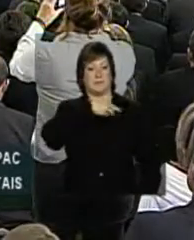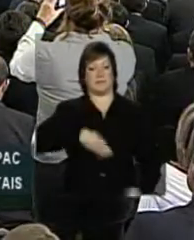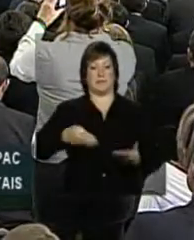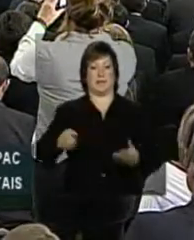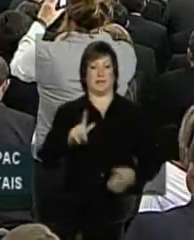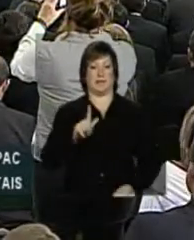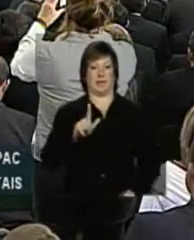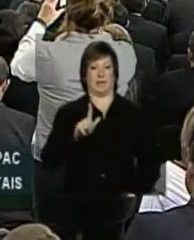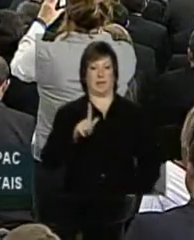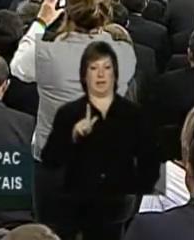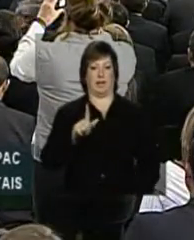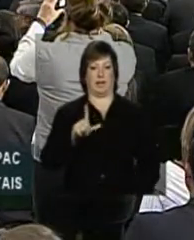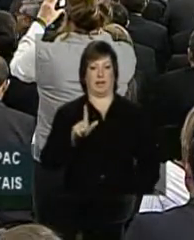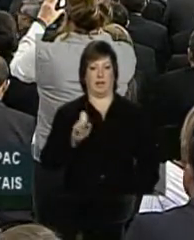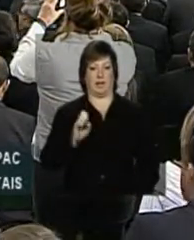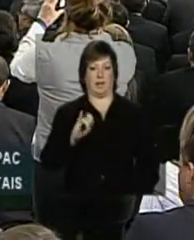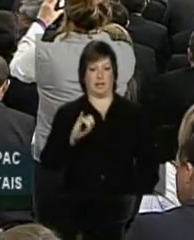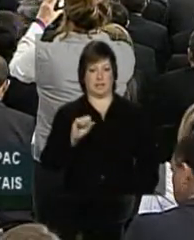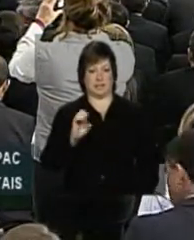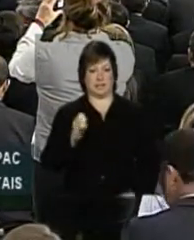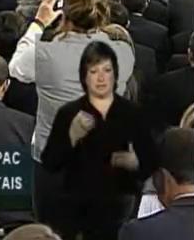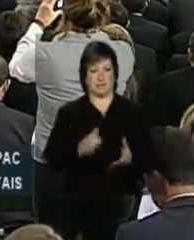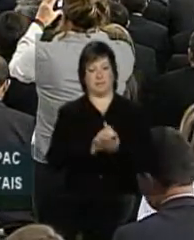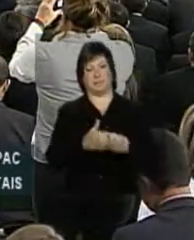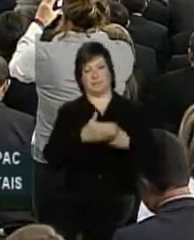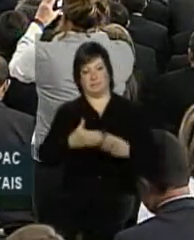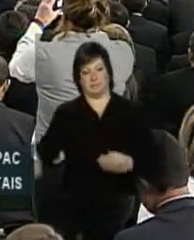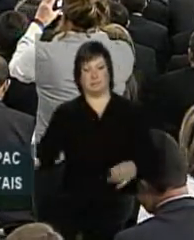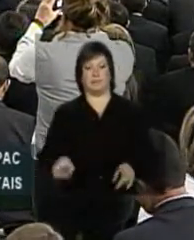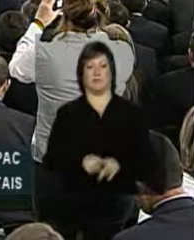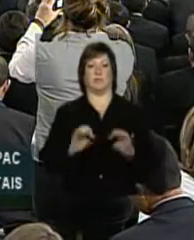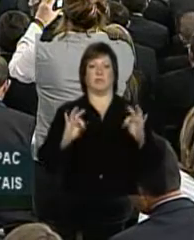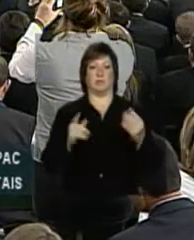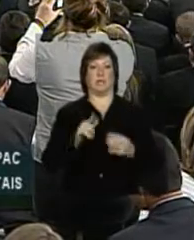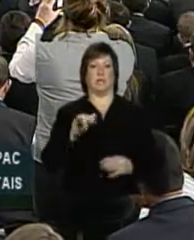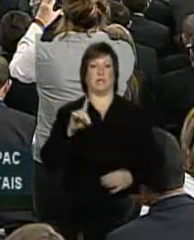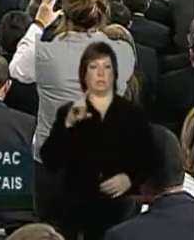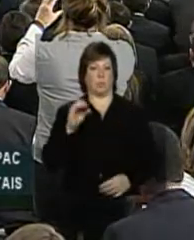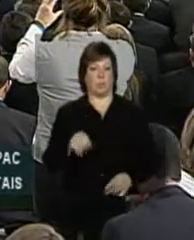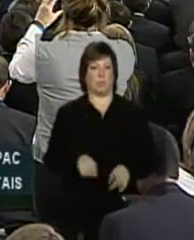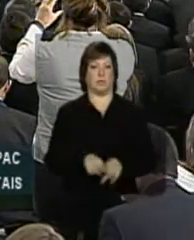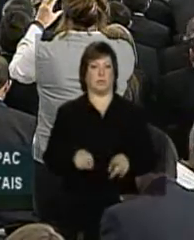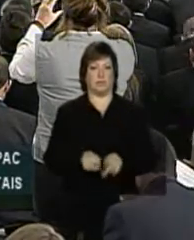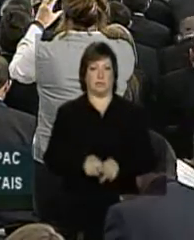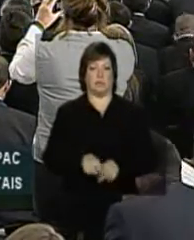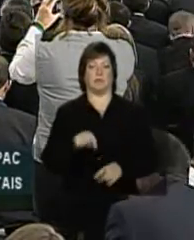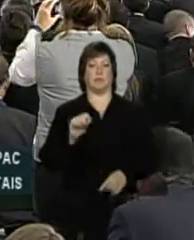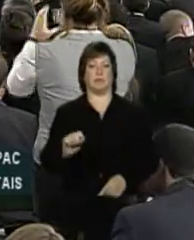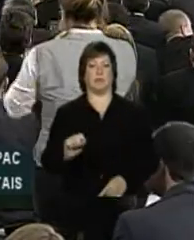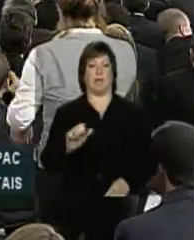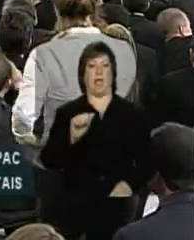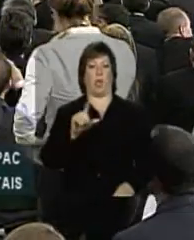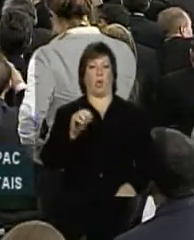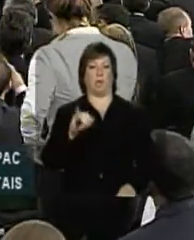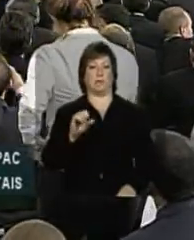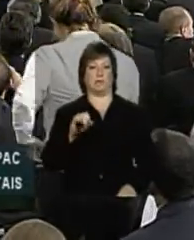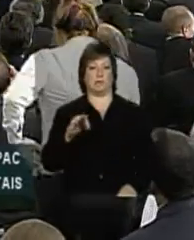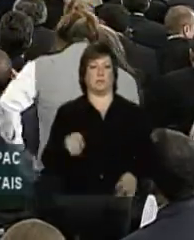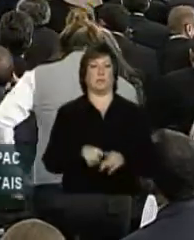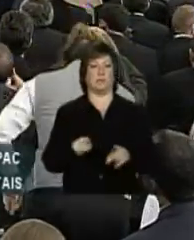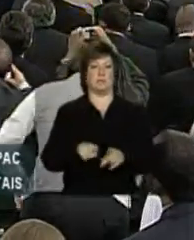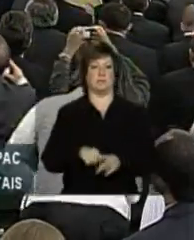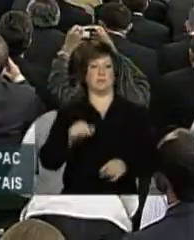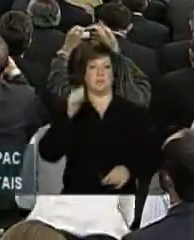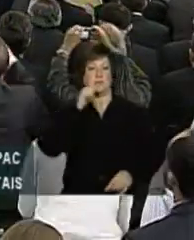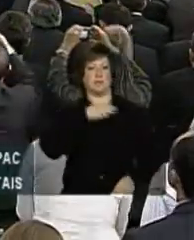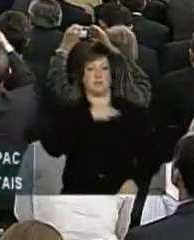Gleisi Hoffmann, o ministro da Fazenda, Guido Mantega, o ministro da Educação, Aloísio Mercadante, a ministra